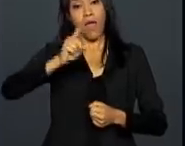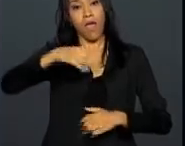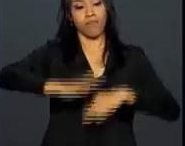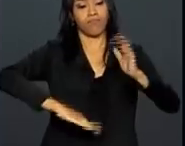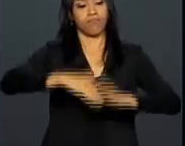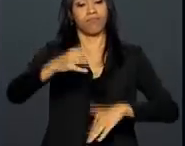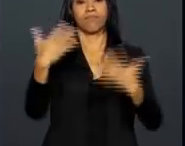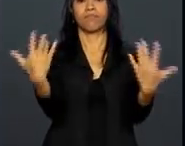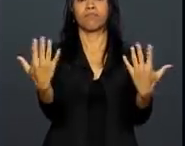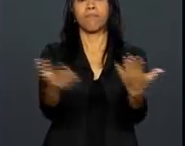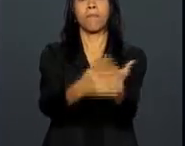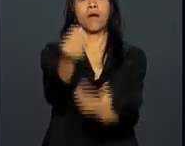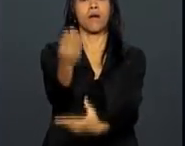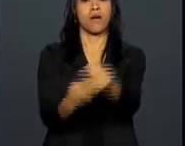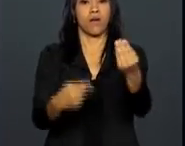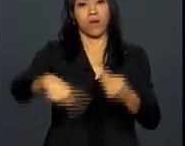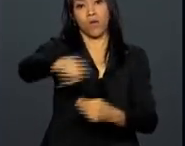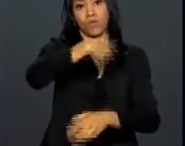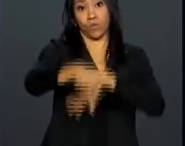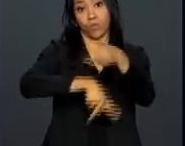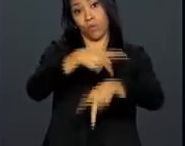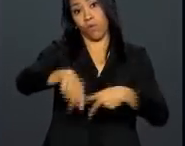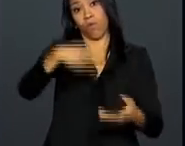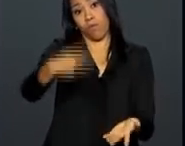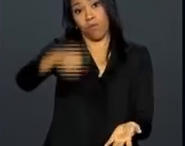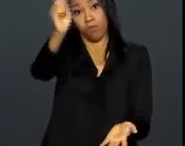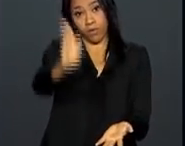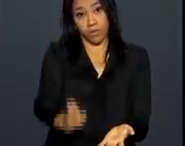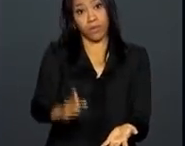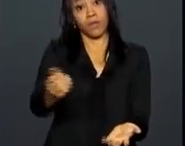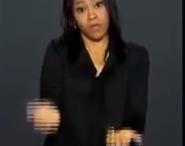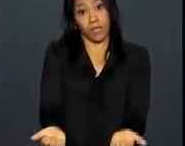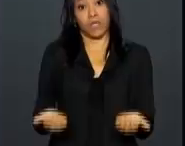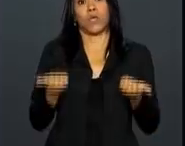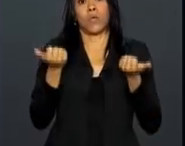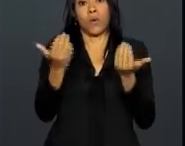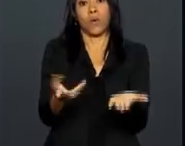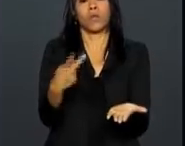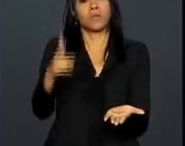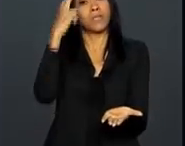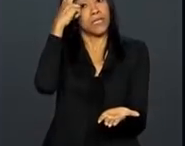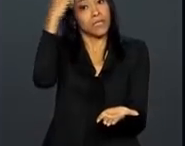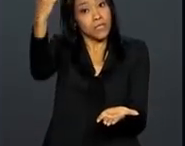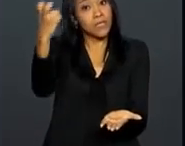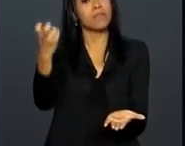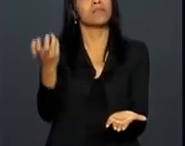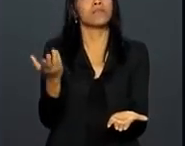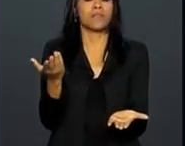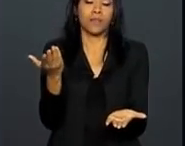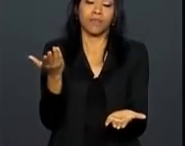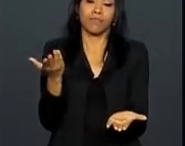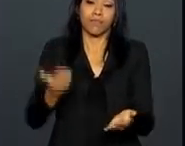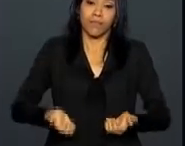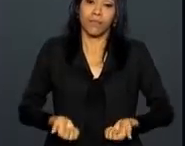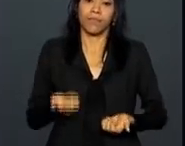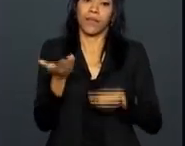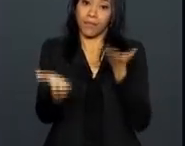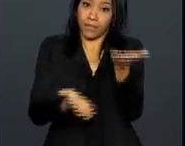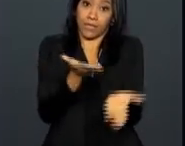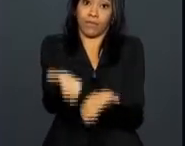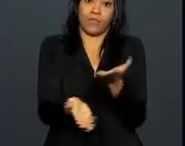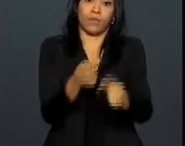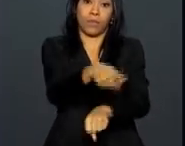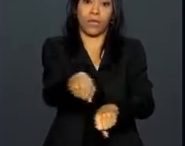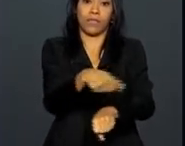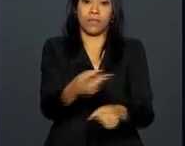colocam seu talento a serviço da nação. Aliás, me lembrava, viu, governador Pezão,